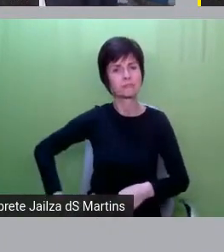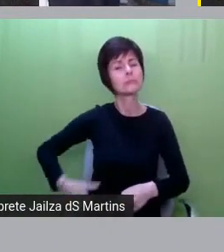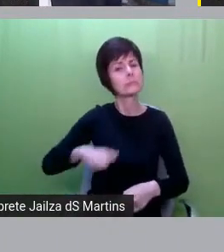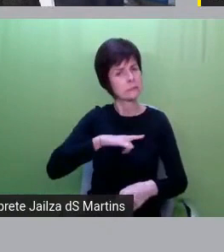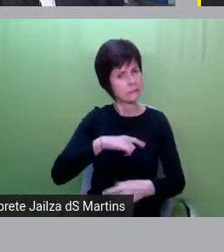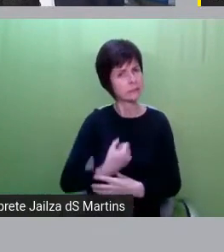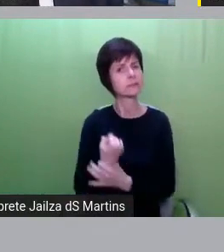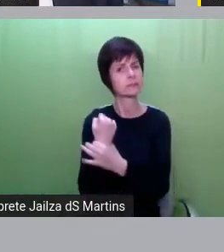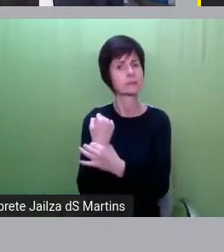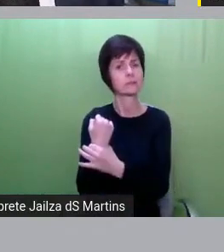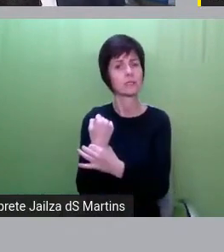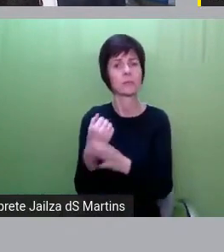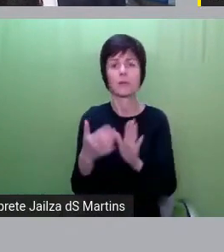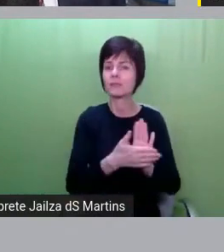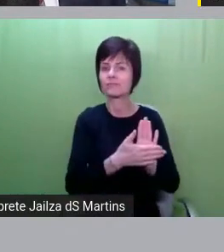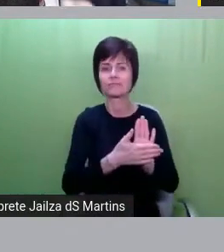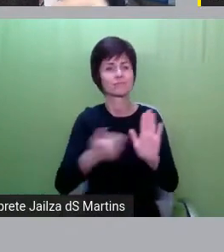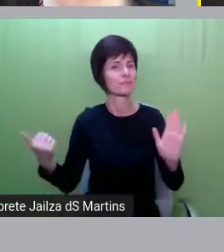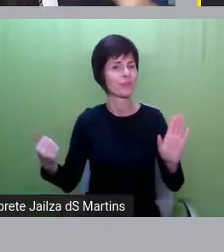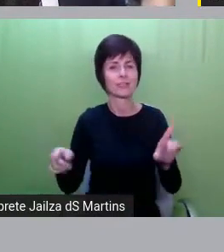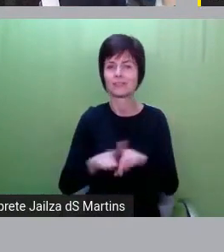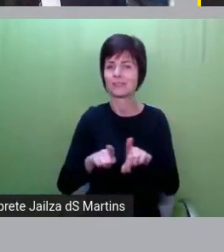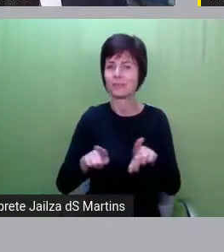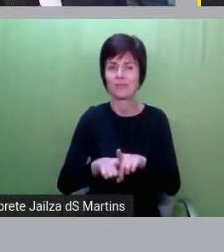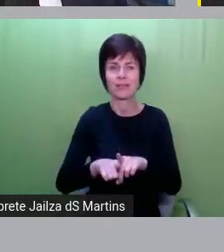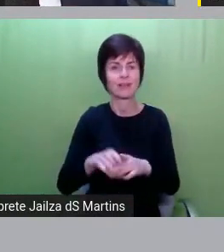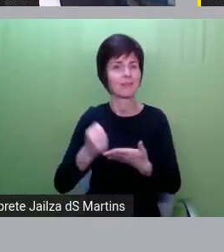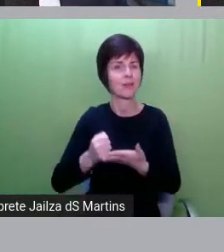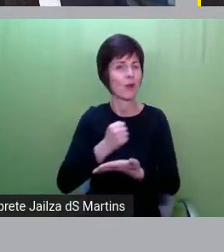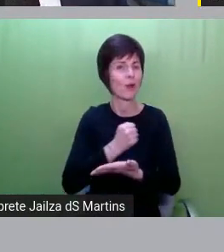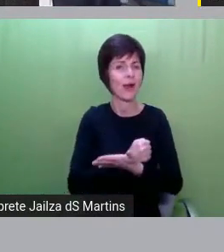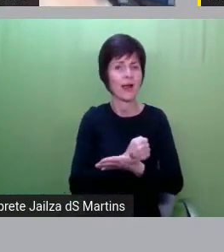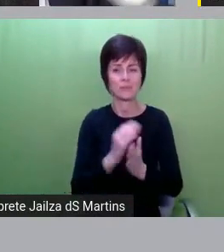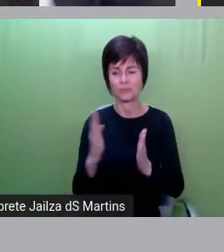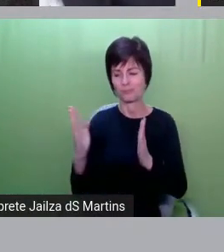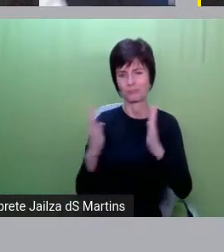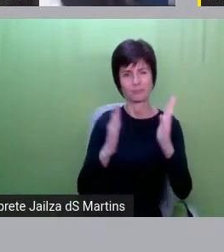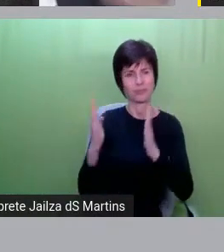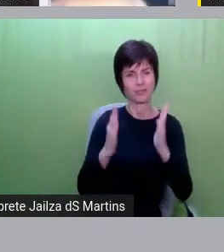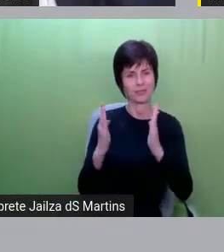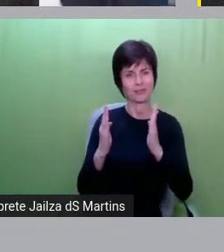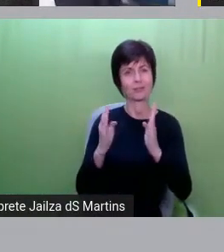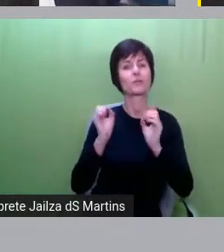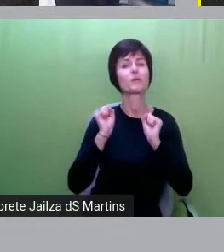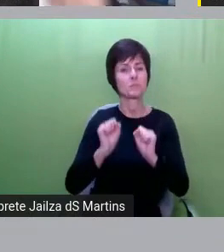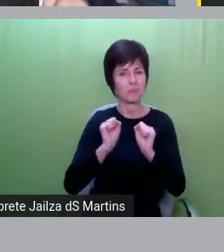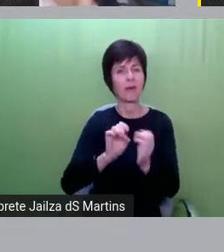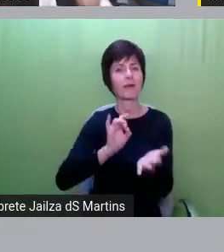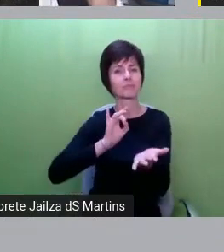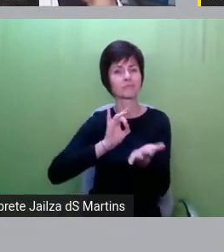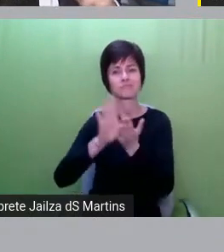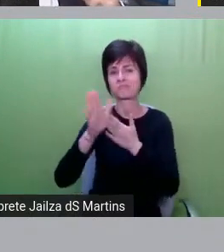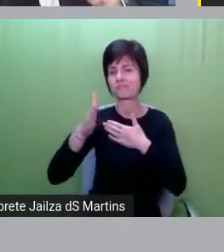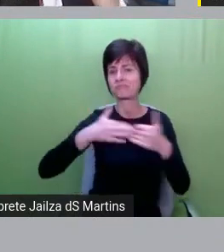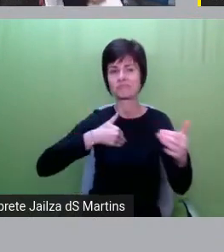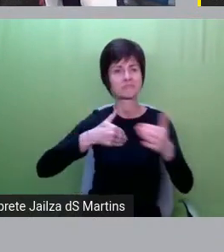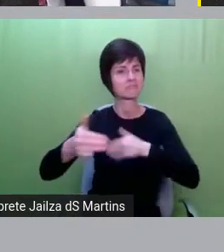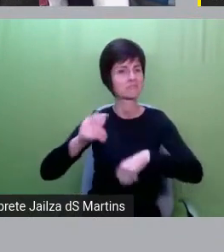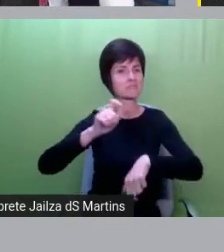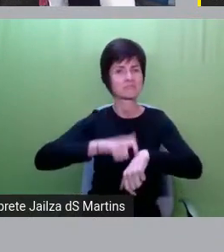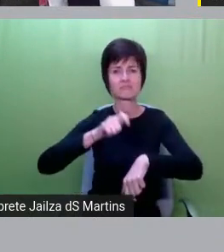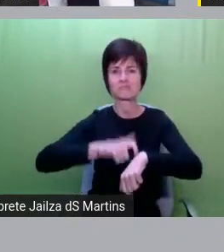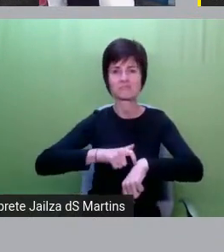ficar fora, vão ser contratados por período indeterminado e poderão ser descartados a qualquer momento, a depender